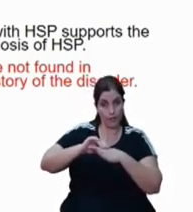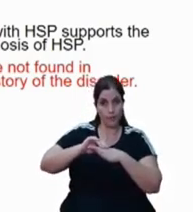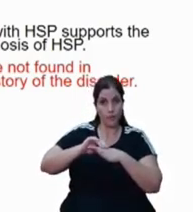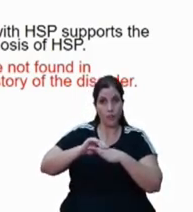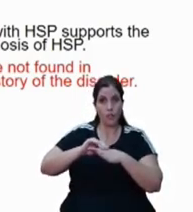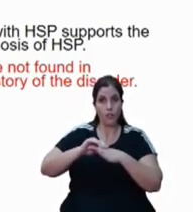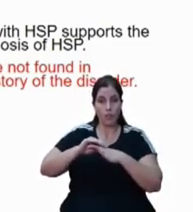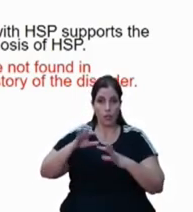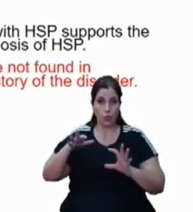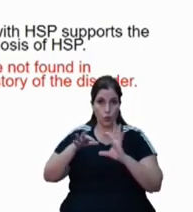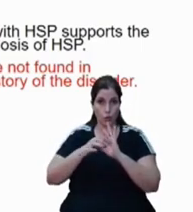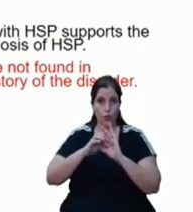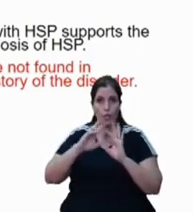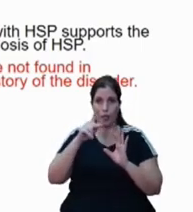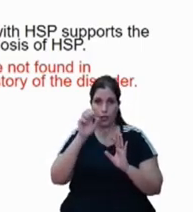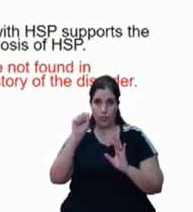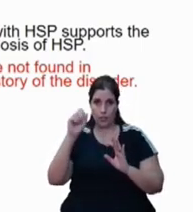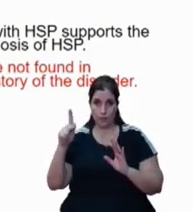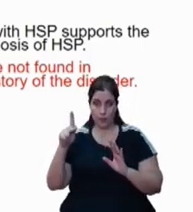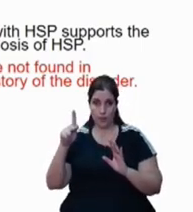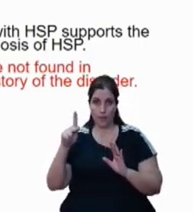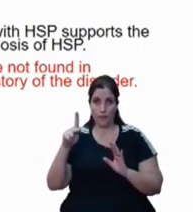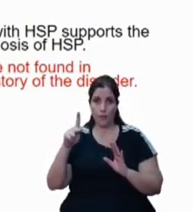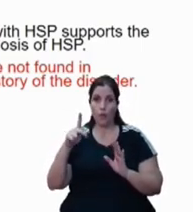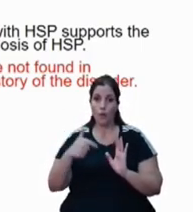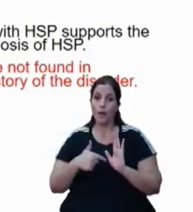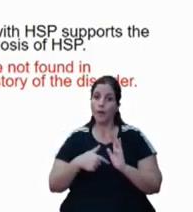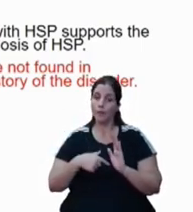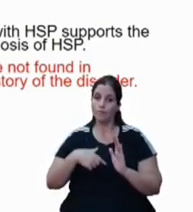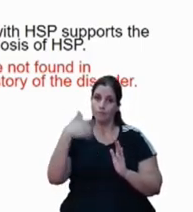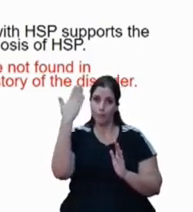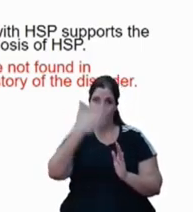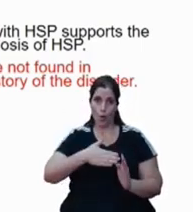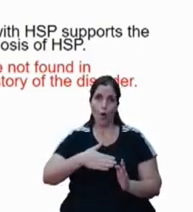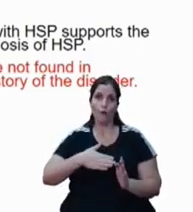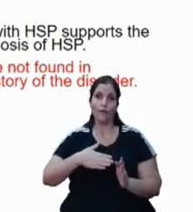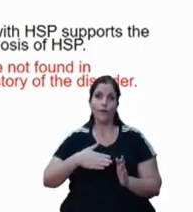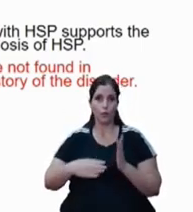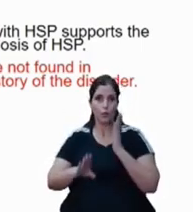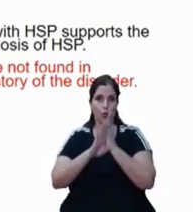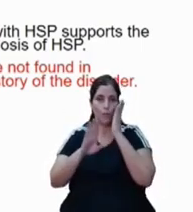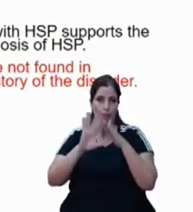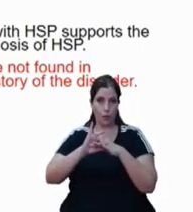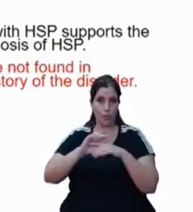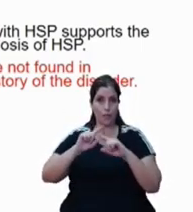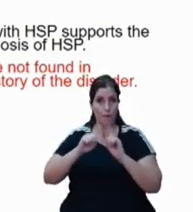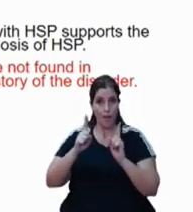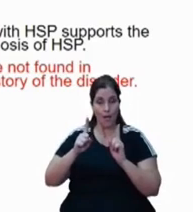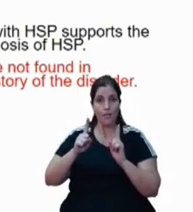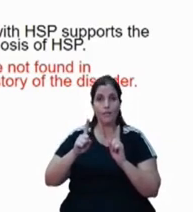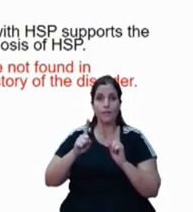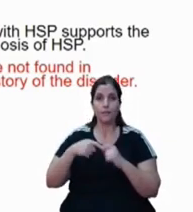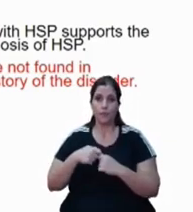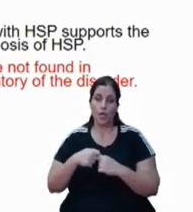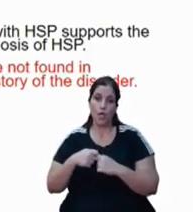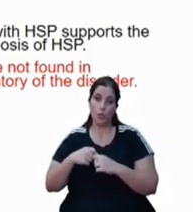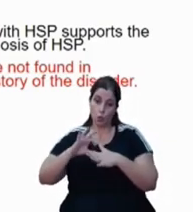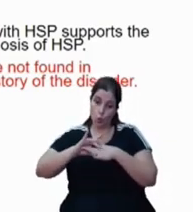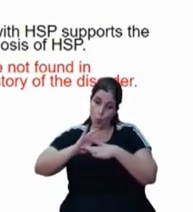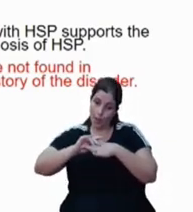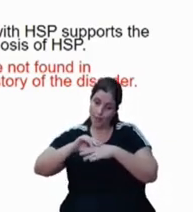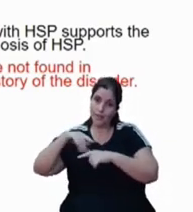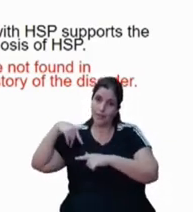associadas com HSP apoia o diagnóstico, mas a ausência de uma mutação gênica identificada não